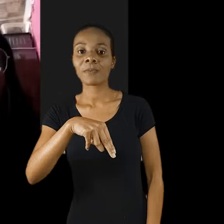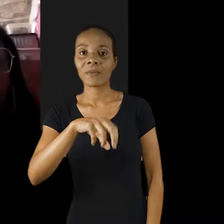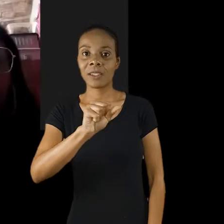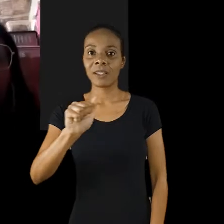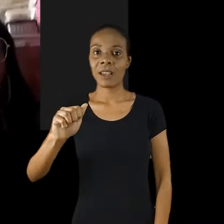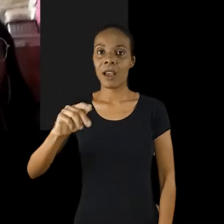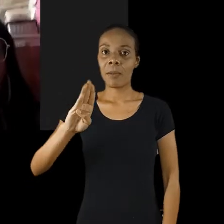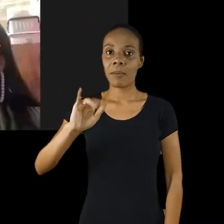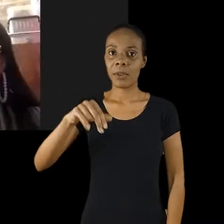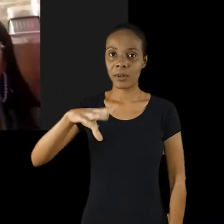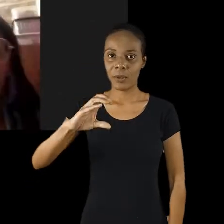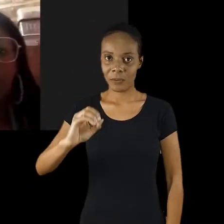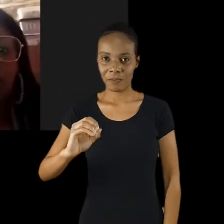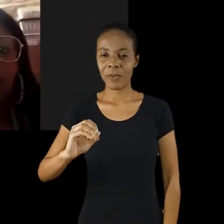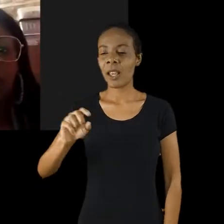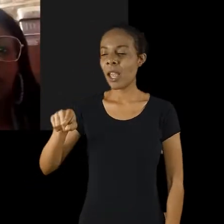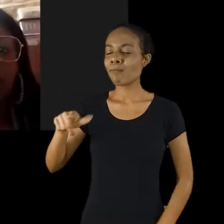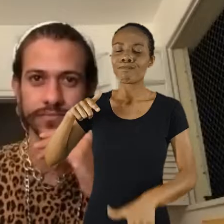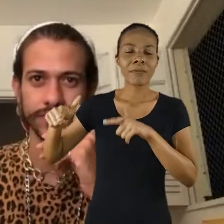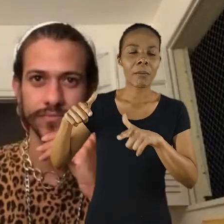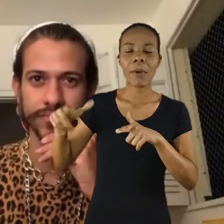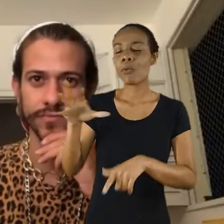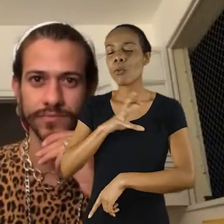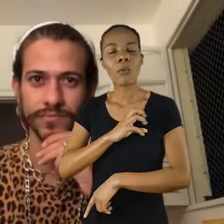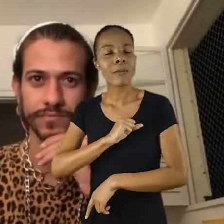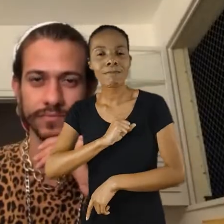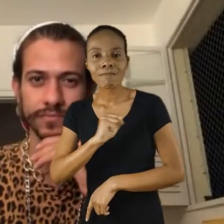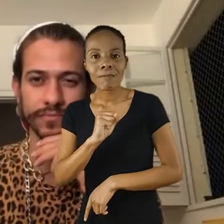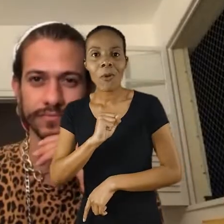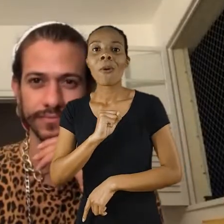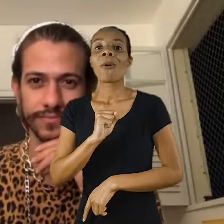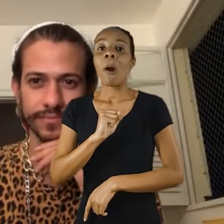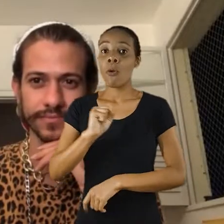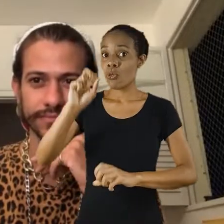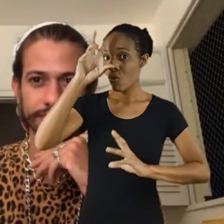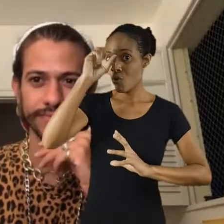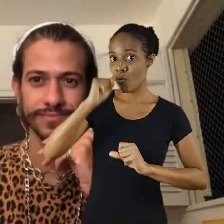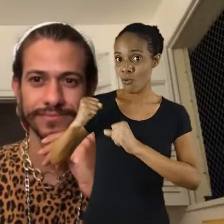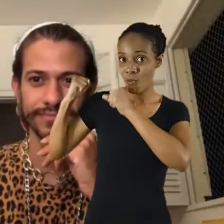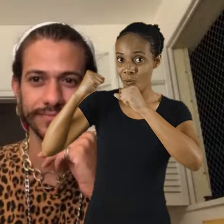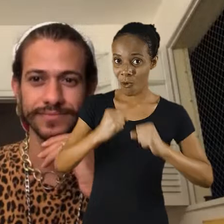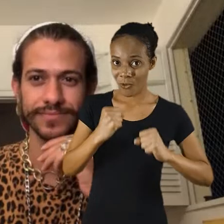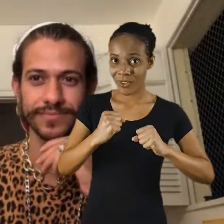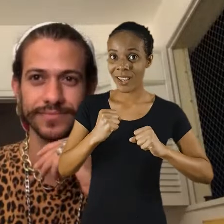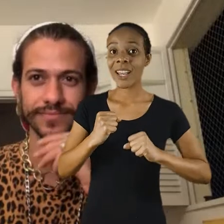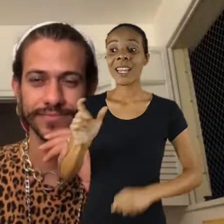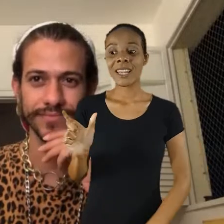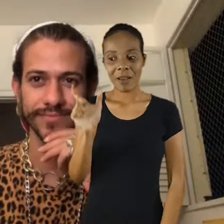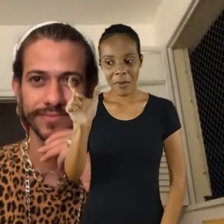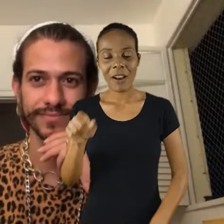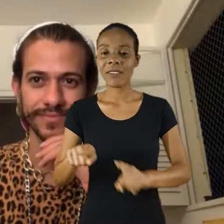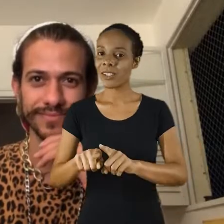é pautado no amor, no poder da palavra e no axé. Bem-vindo, Axé!